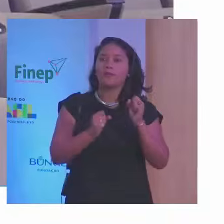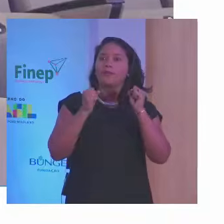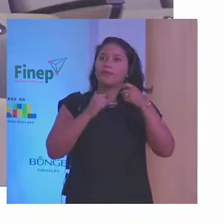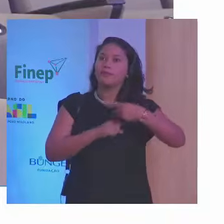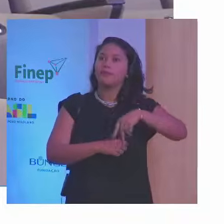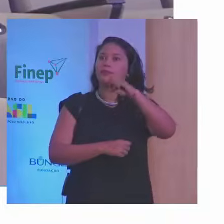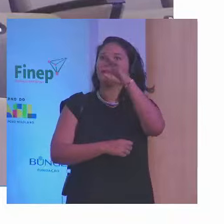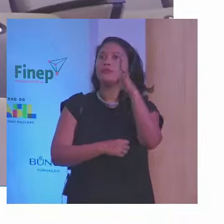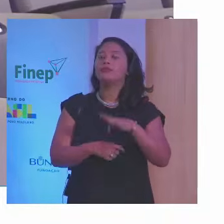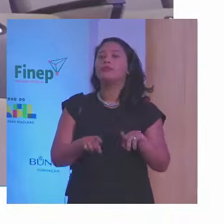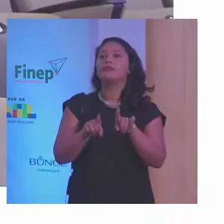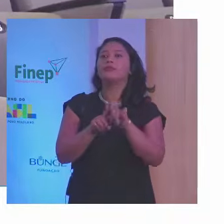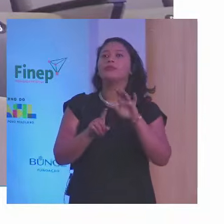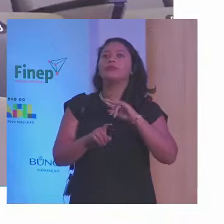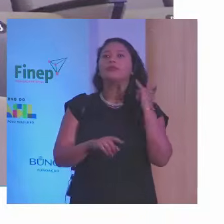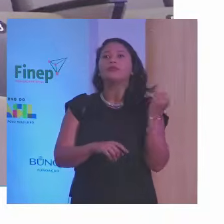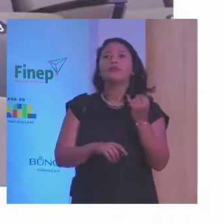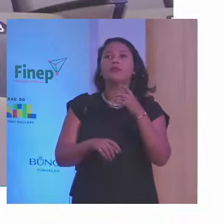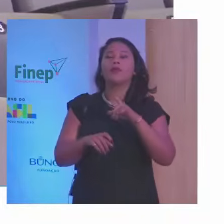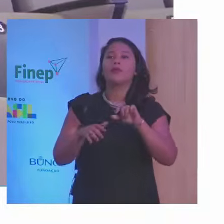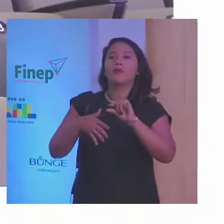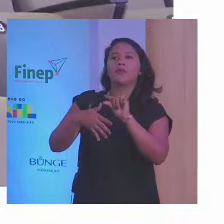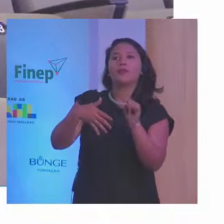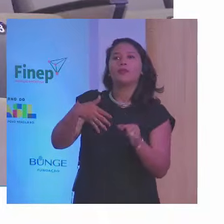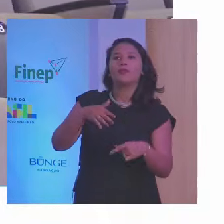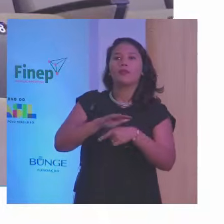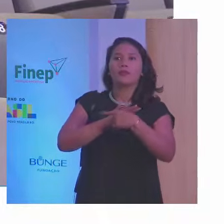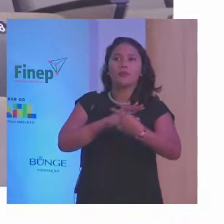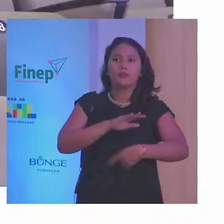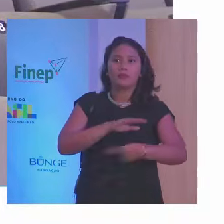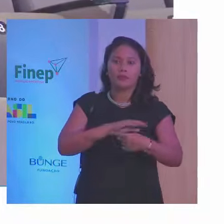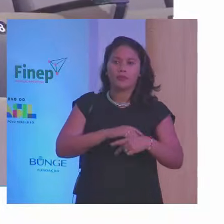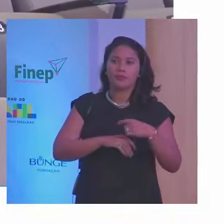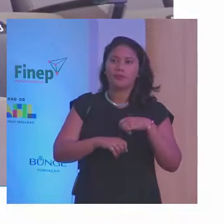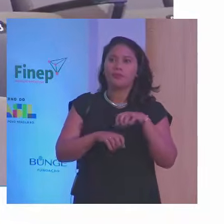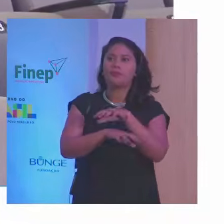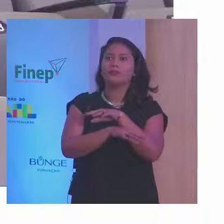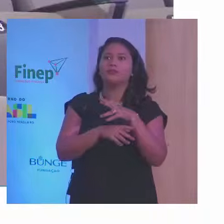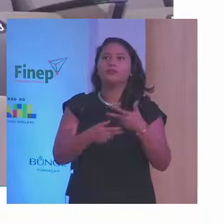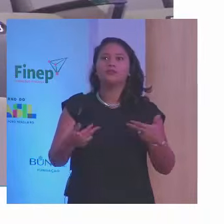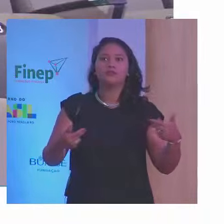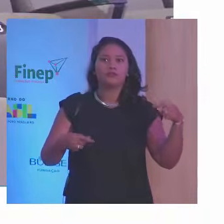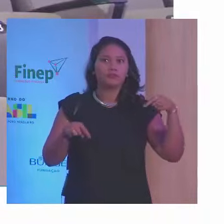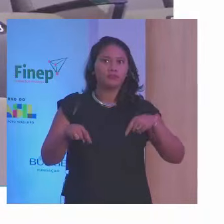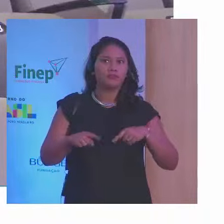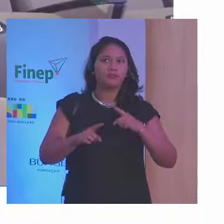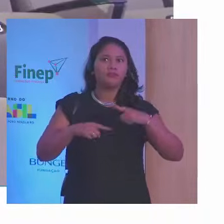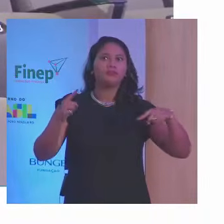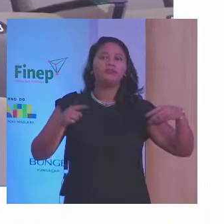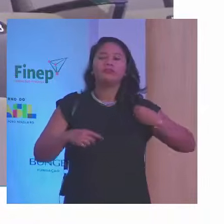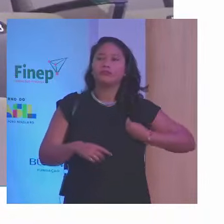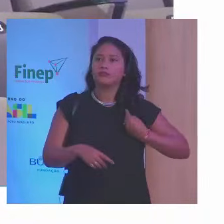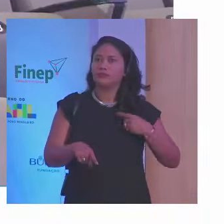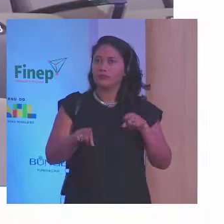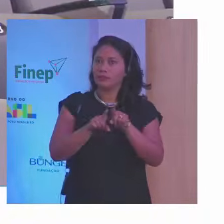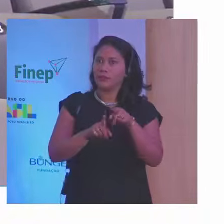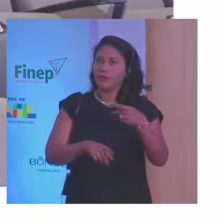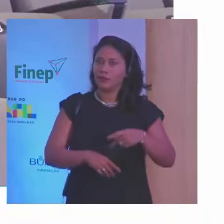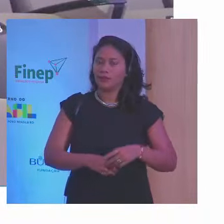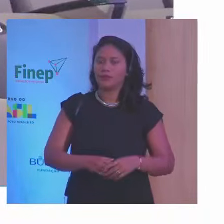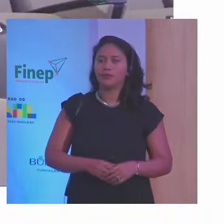também ter essa relevância da Mata Atlântica no nosso ecossistema e na biodiversidade da Mata Atlântica aqui no